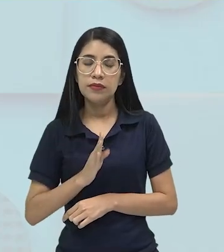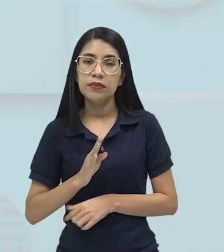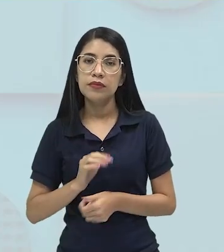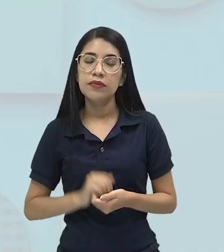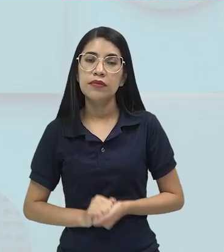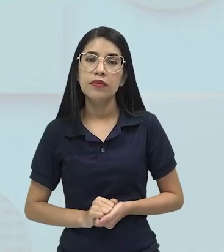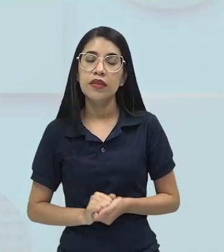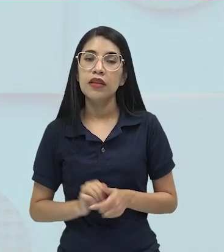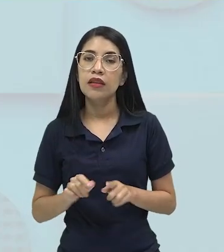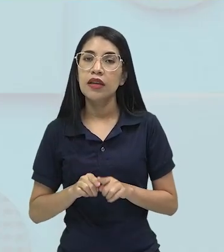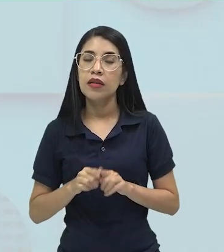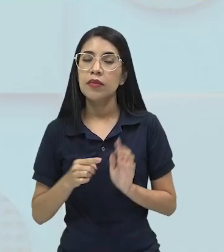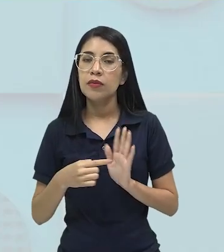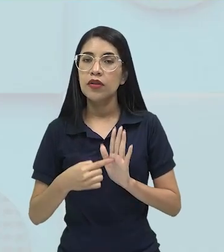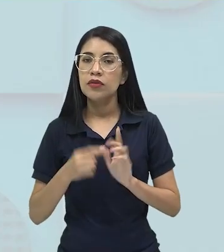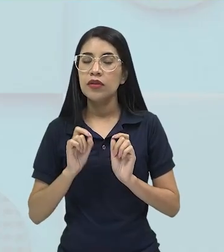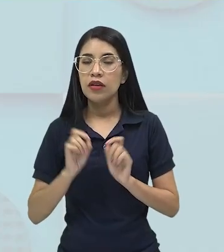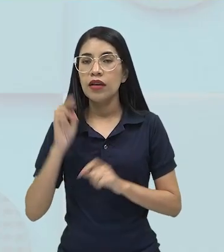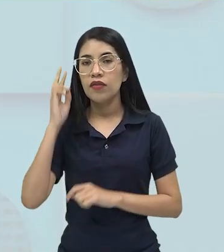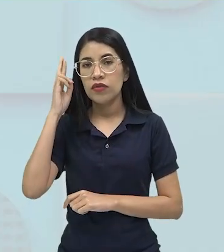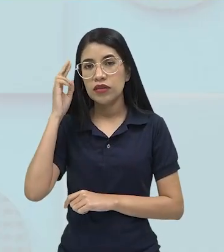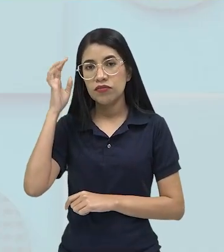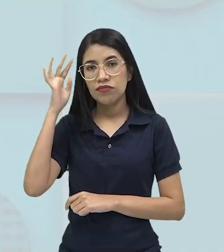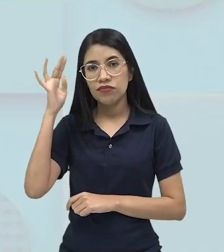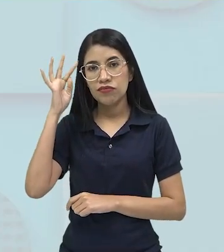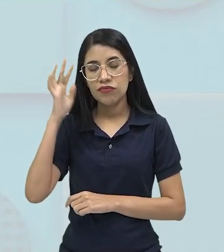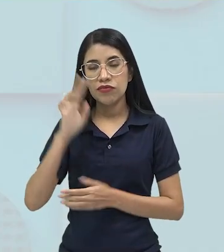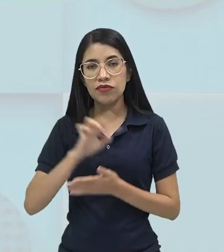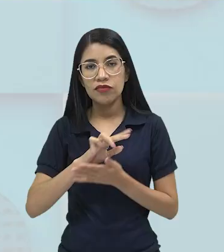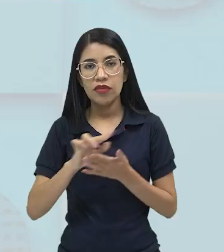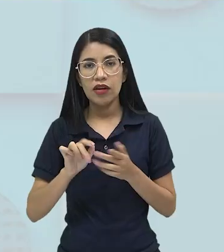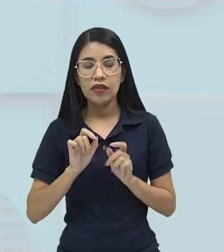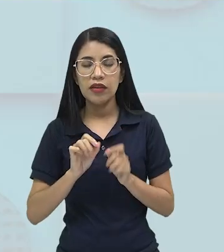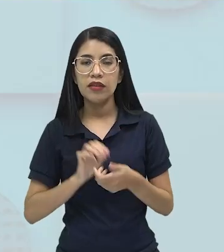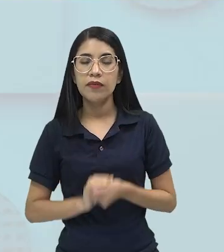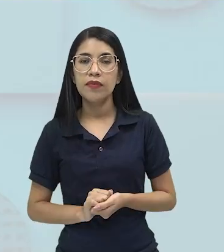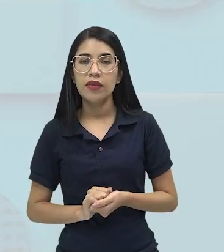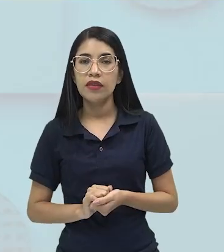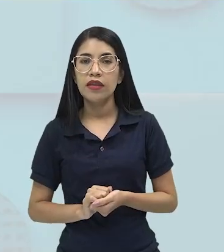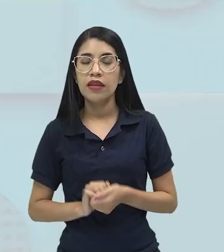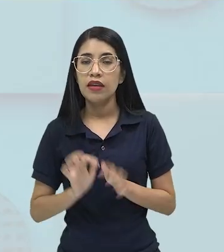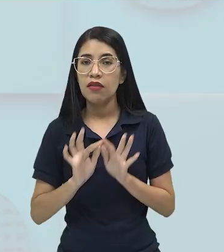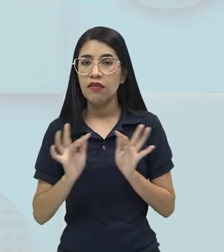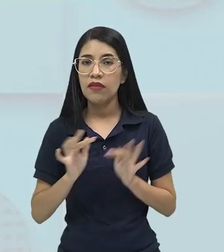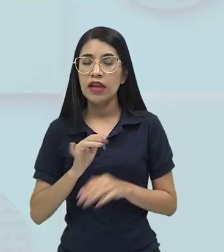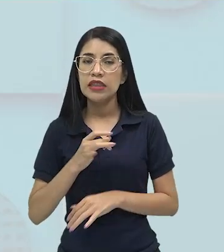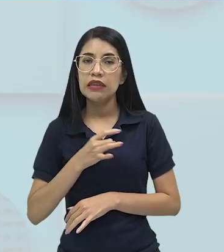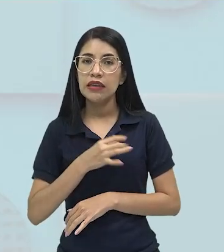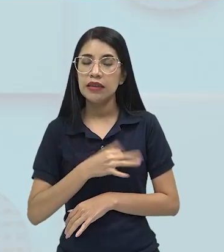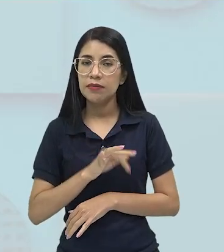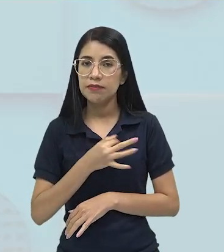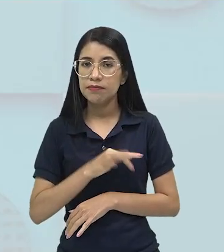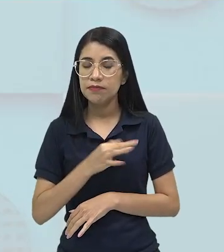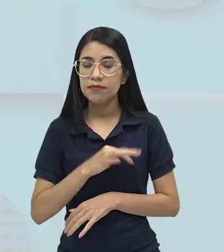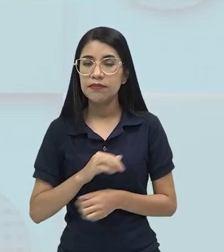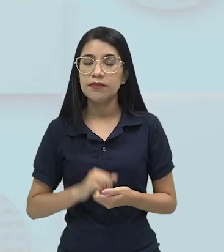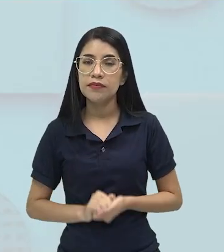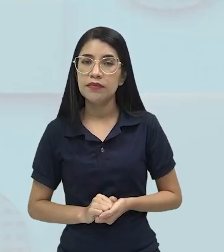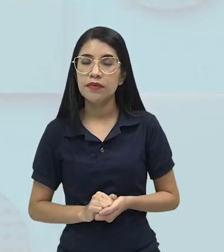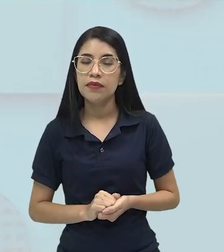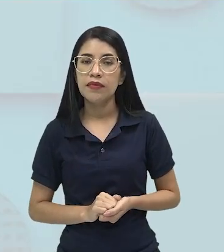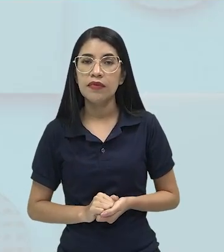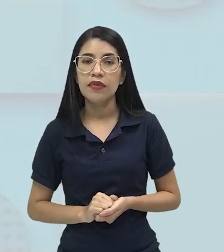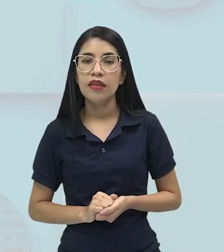que intensifica essa reflexão de pensamento, que é justamente a expressão "que pena", juntamente com os dois últimos versos,